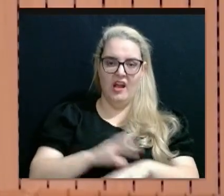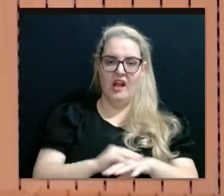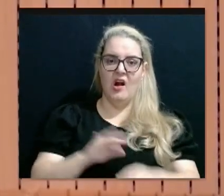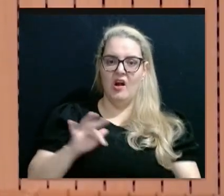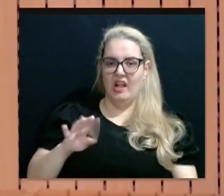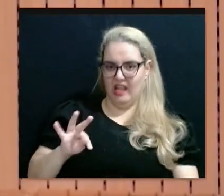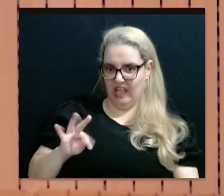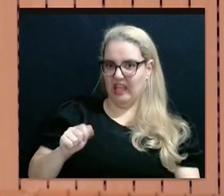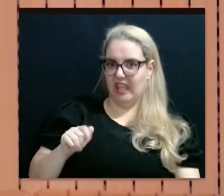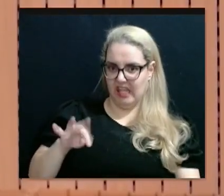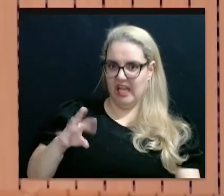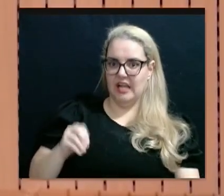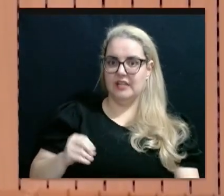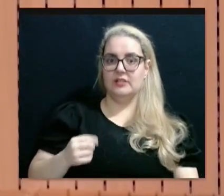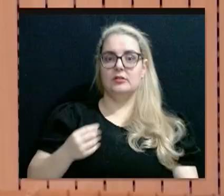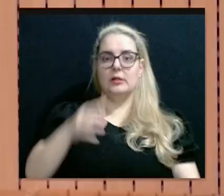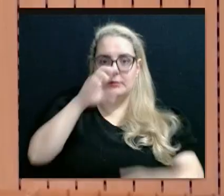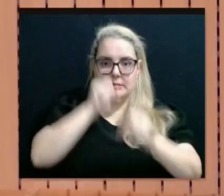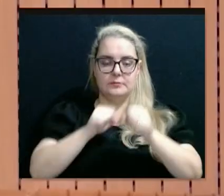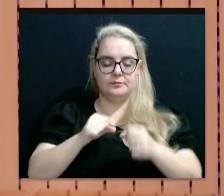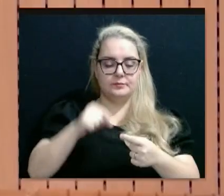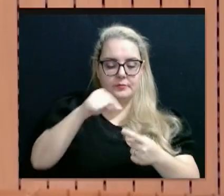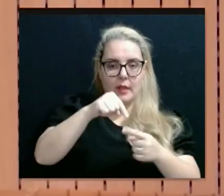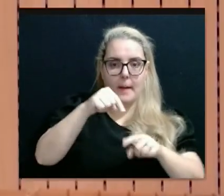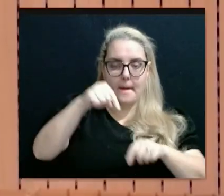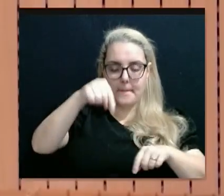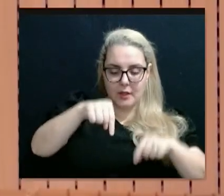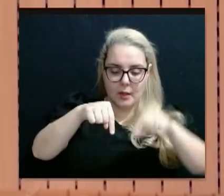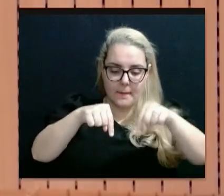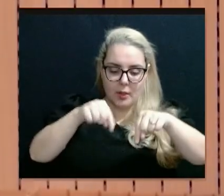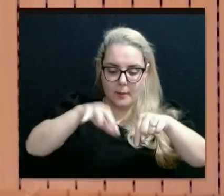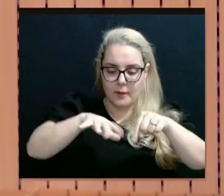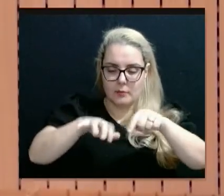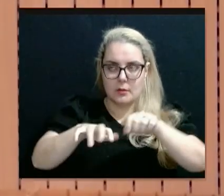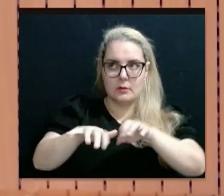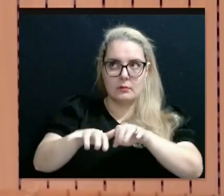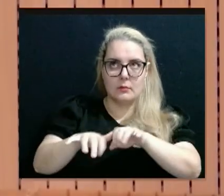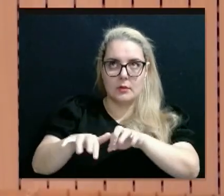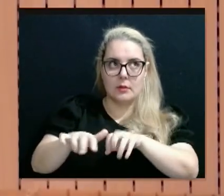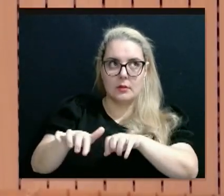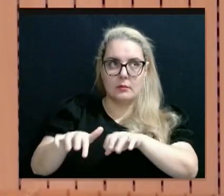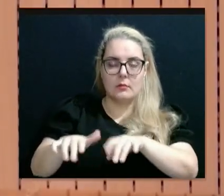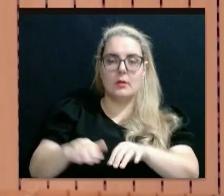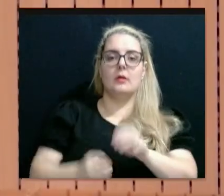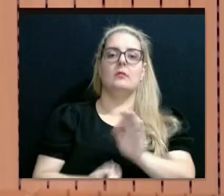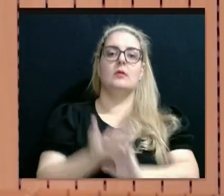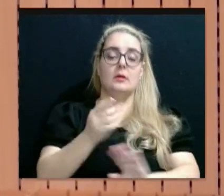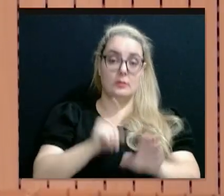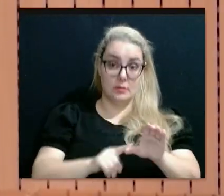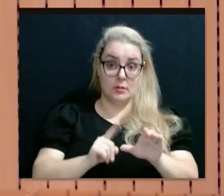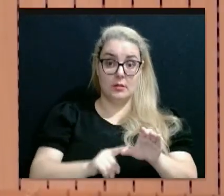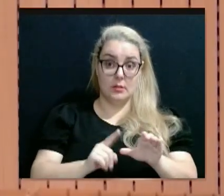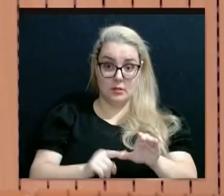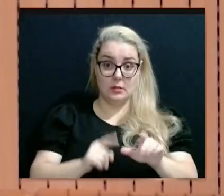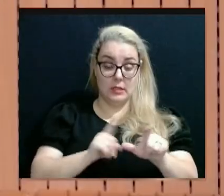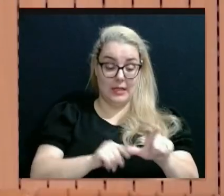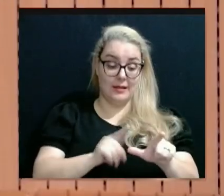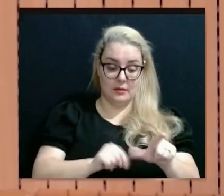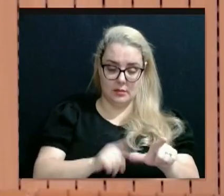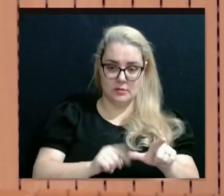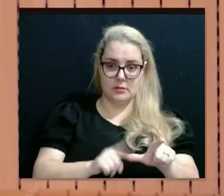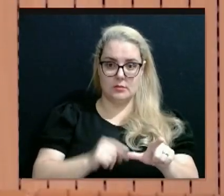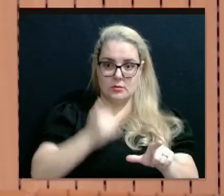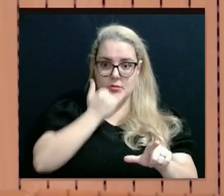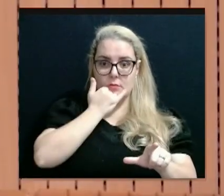que cada bolinha ali, o que significa, até que ela vai formando letras. E é muito interessante, porque às vezes